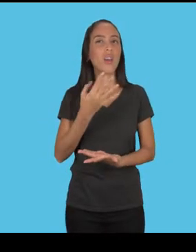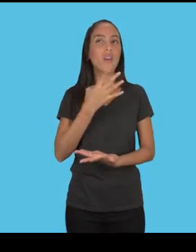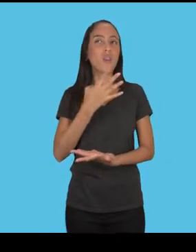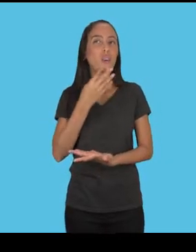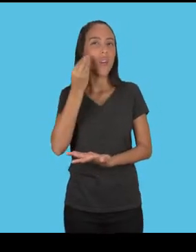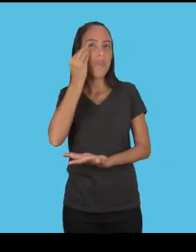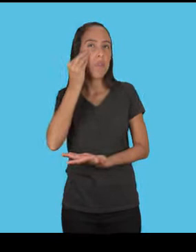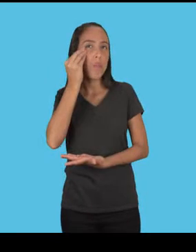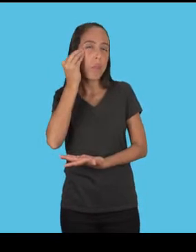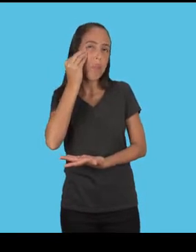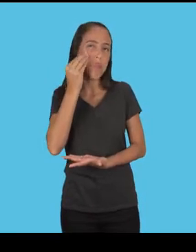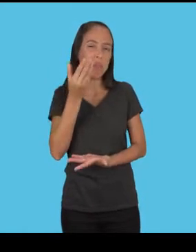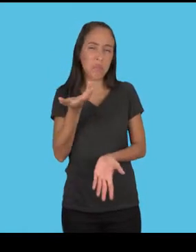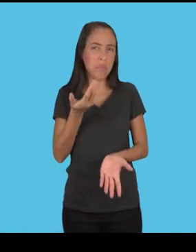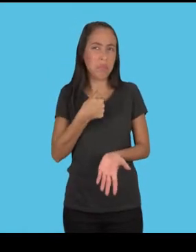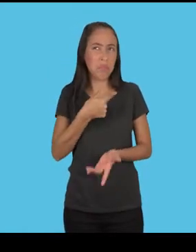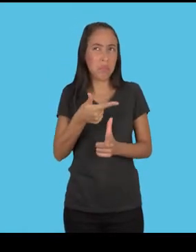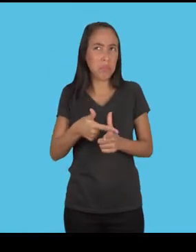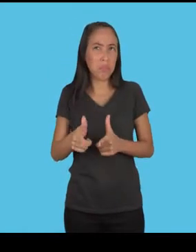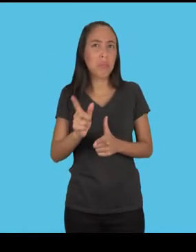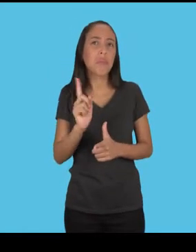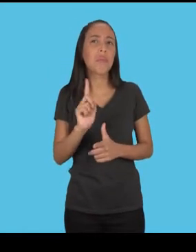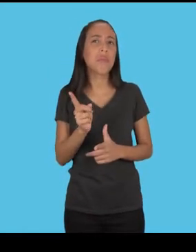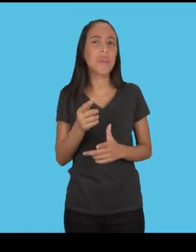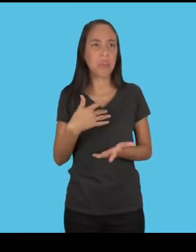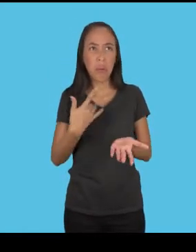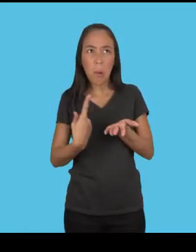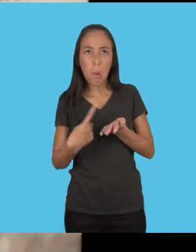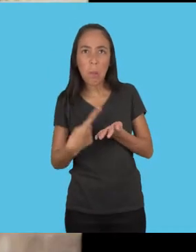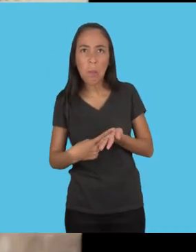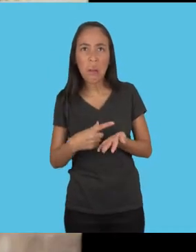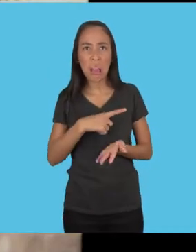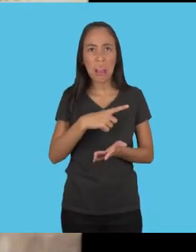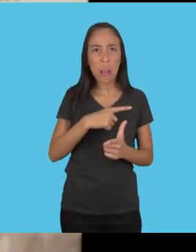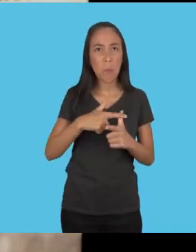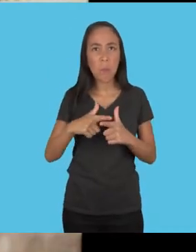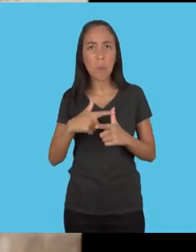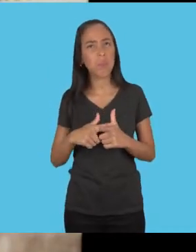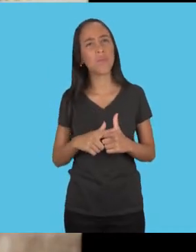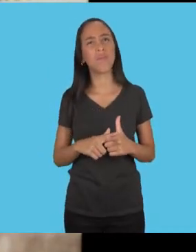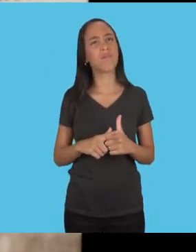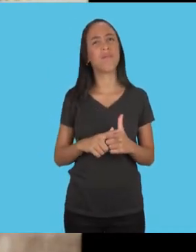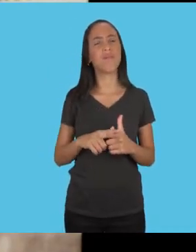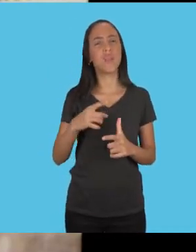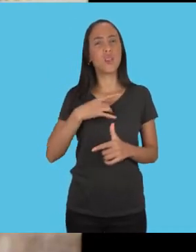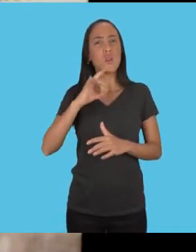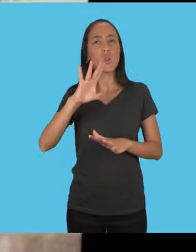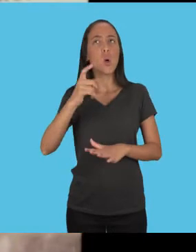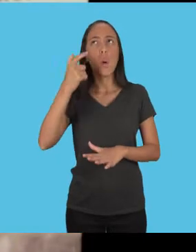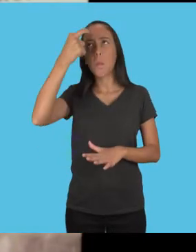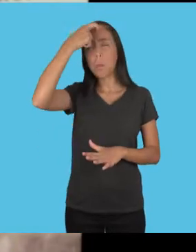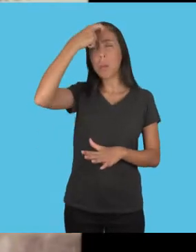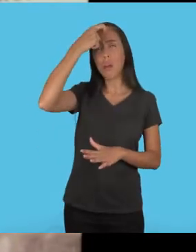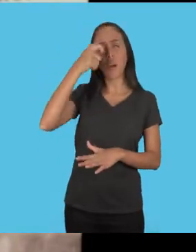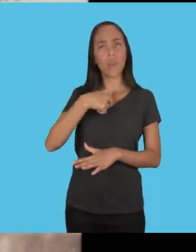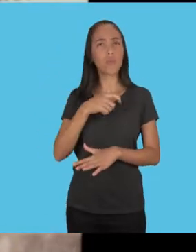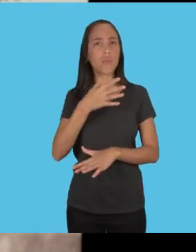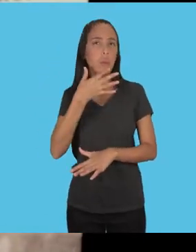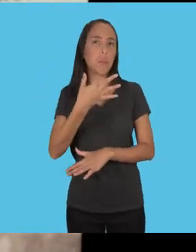era problema. Você não se comprometia, dizia que era simplesmente intelectual de